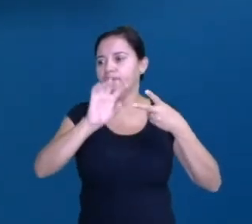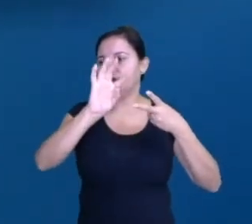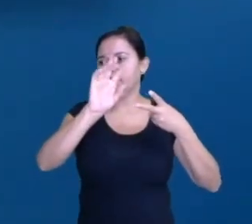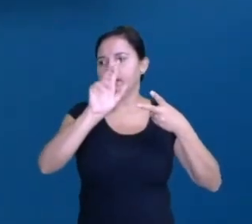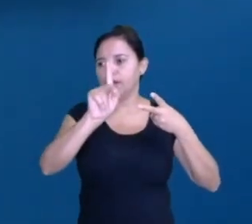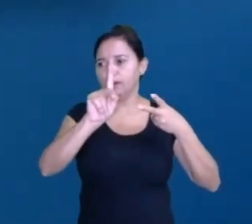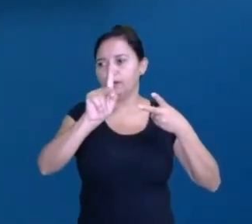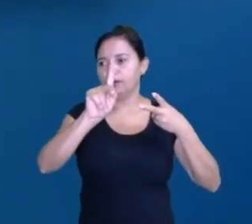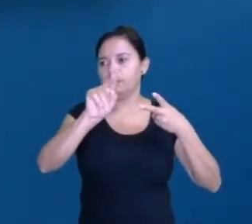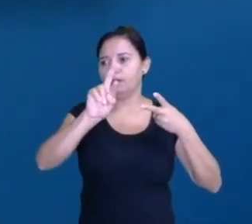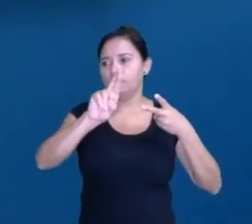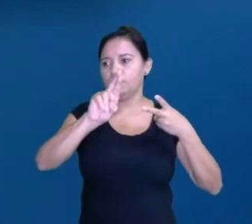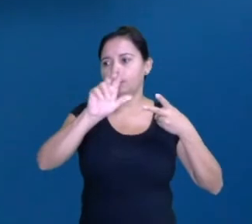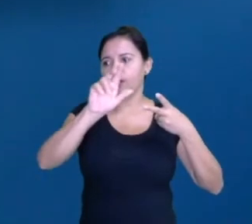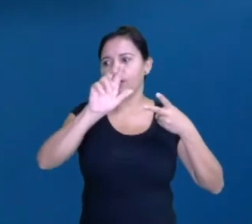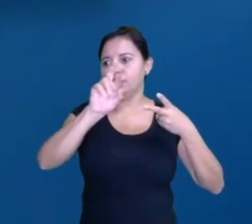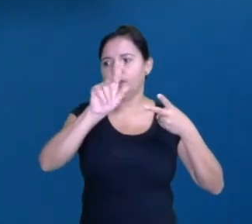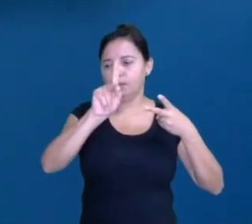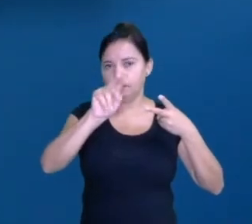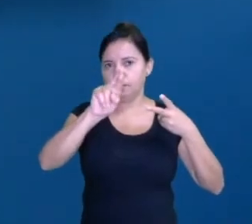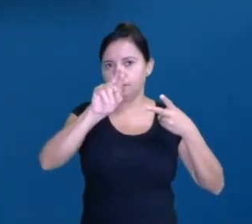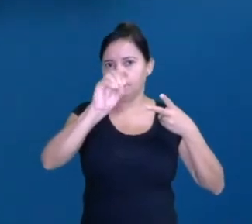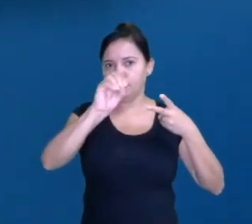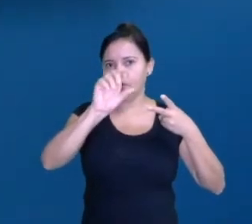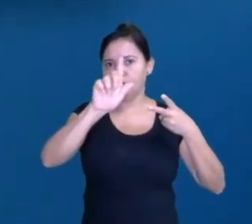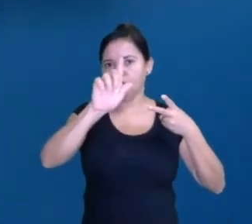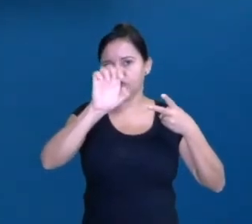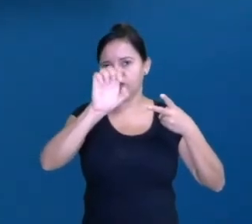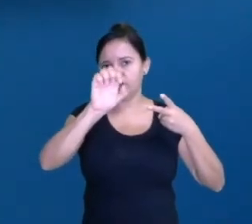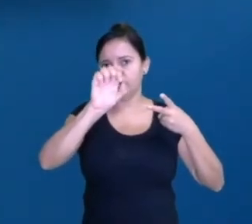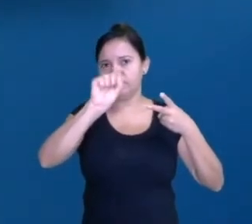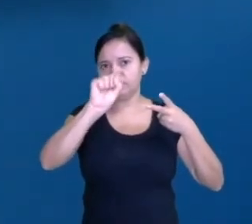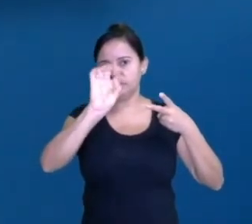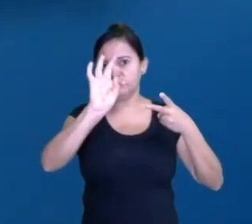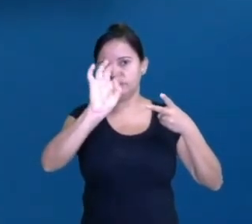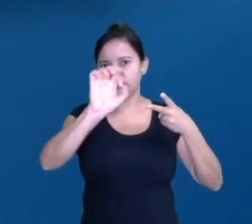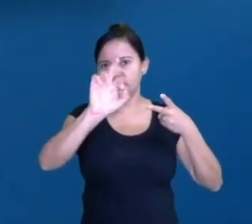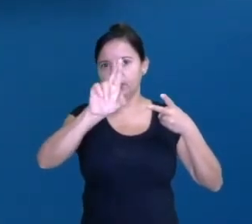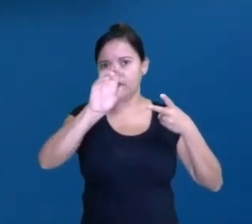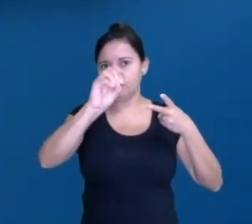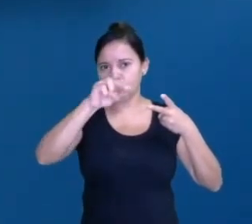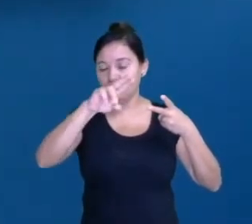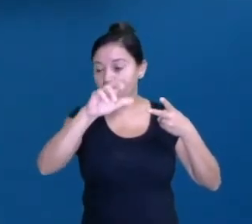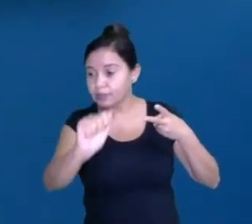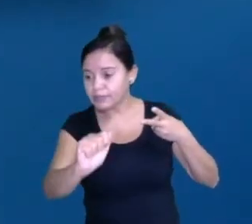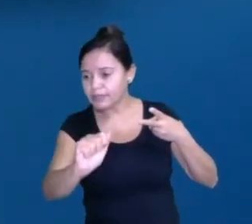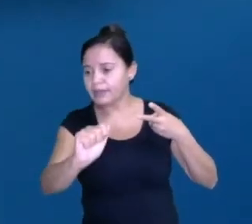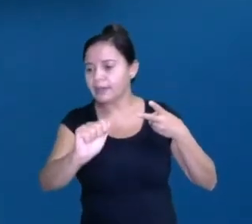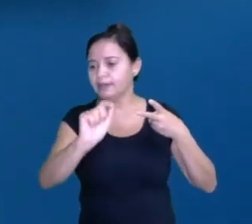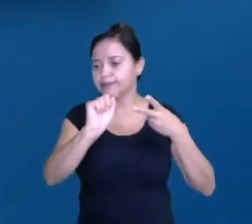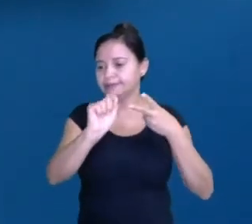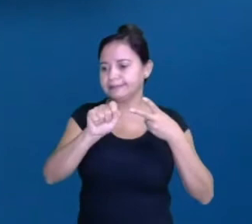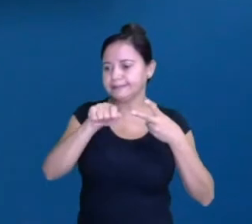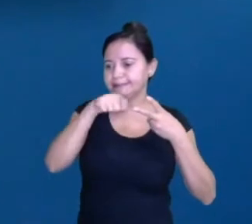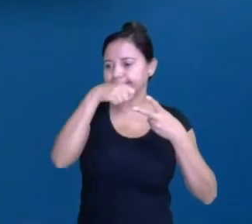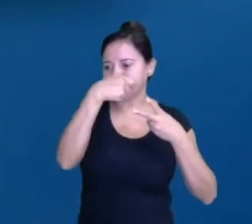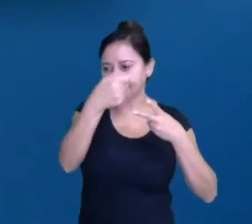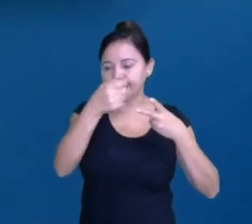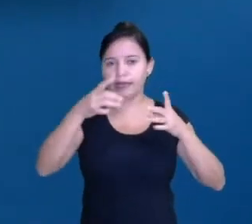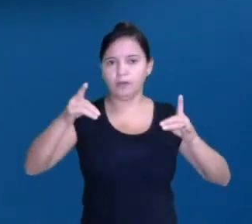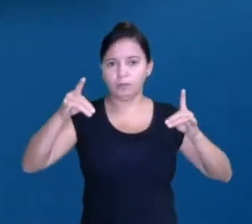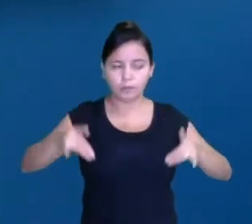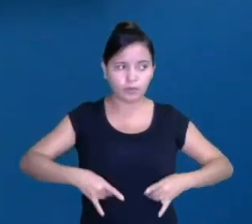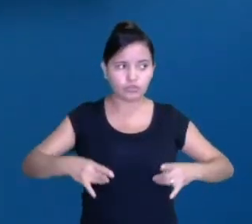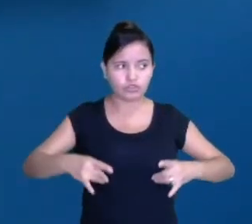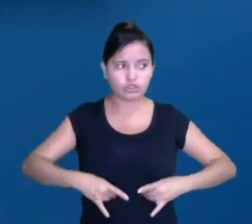ciclo menstrual, quando há, e aqui eu vou usar um termo aqui, gente, um pouco não muito ortodoxo, que seria